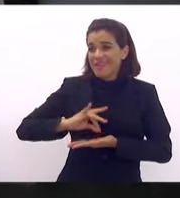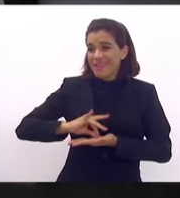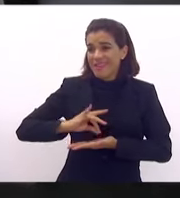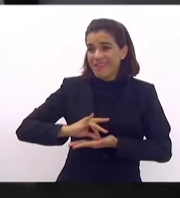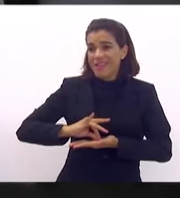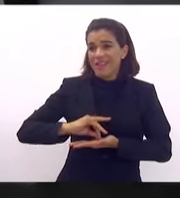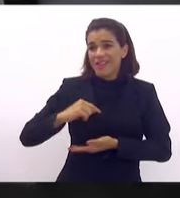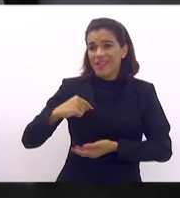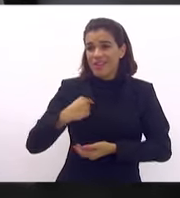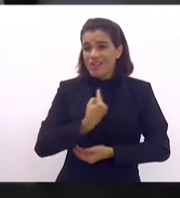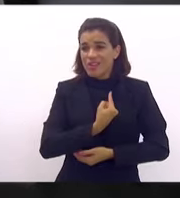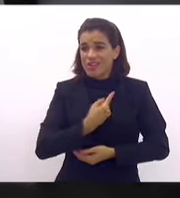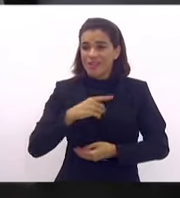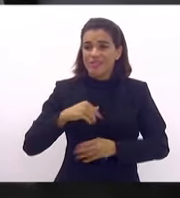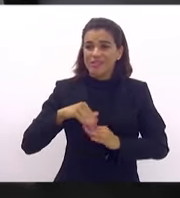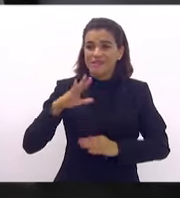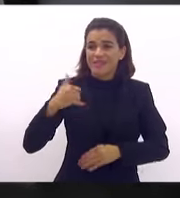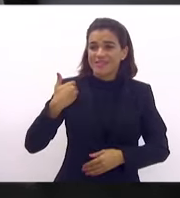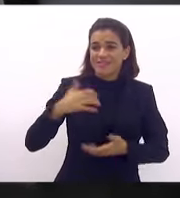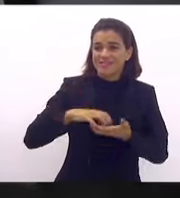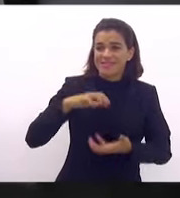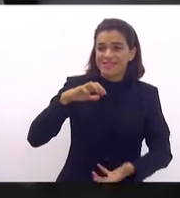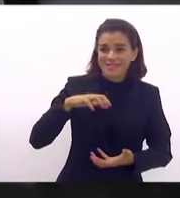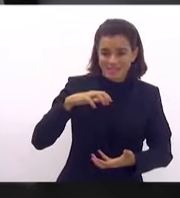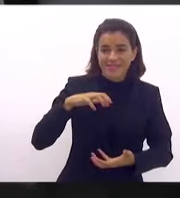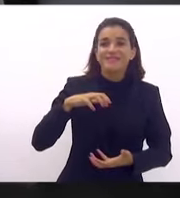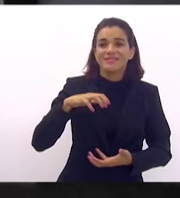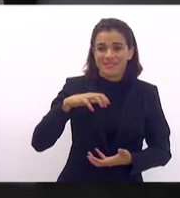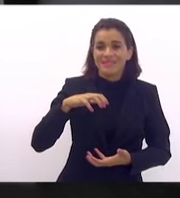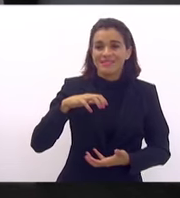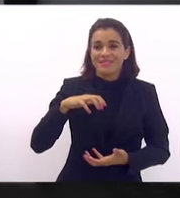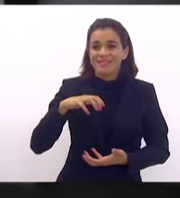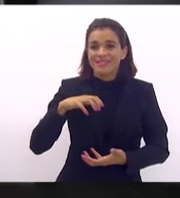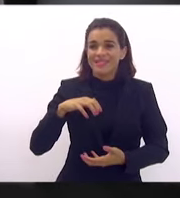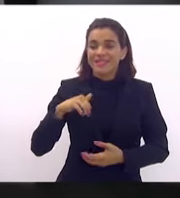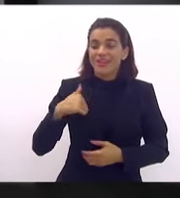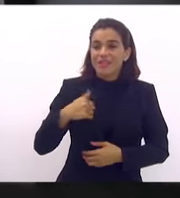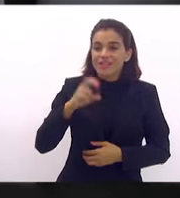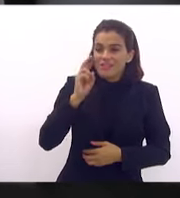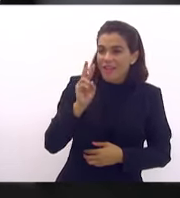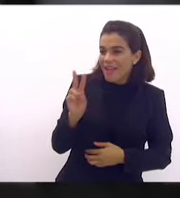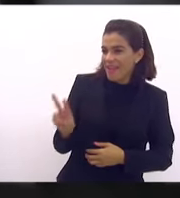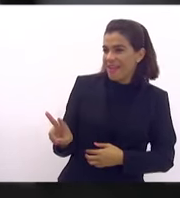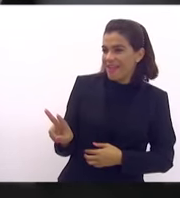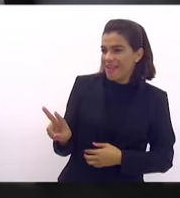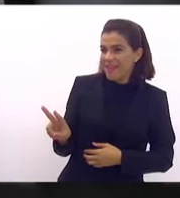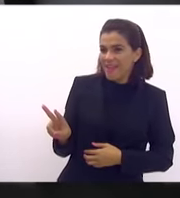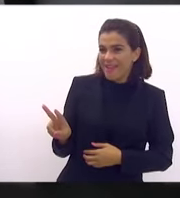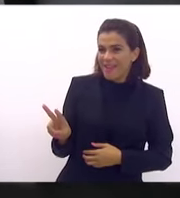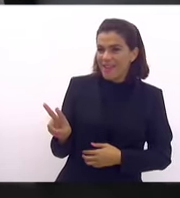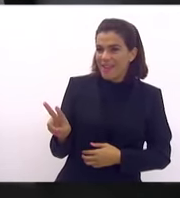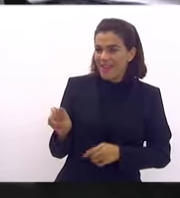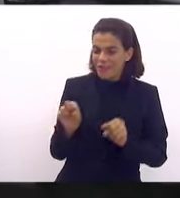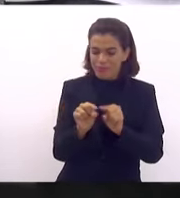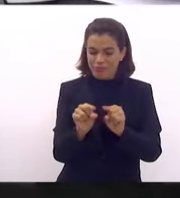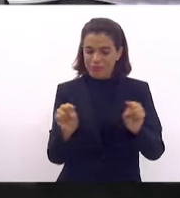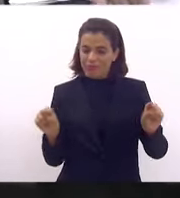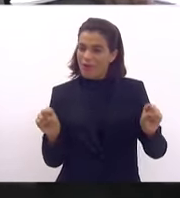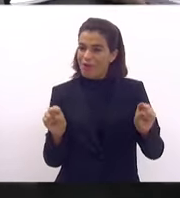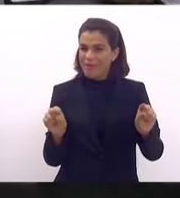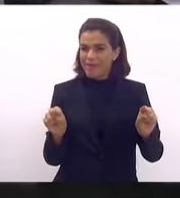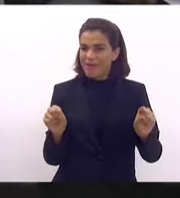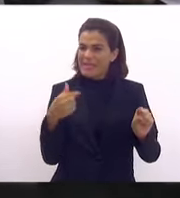que somos mais antigos, quando a gente vê um anglicismo desse, a gente